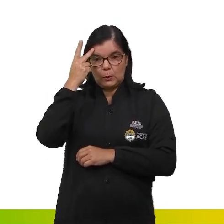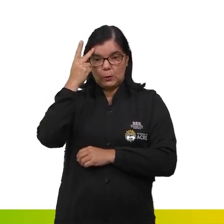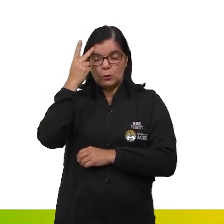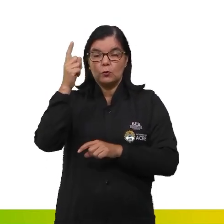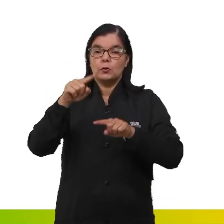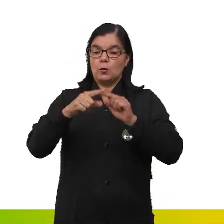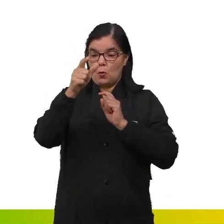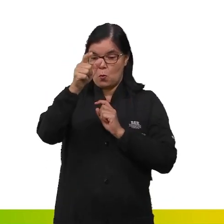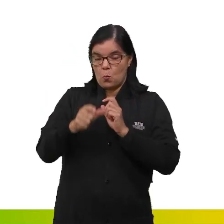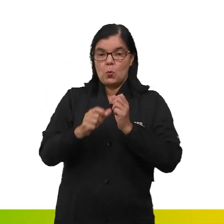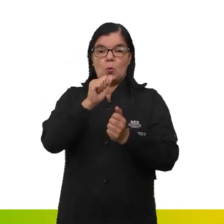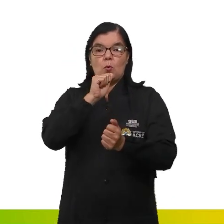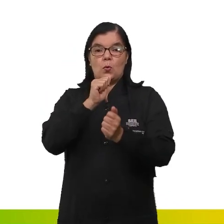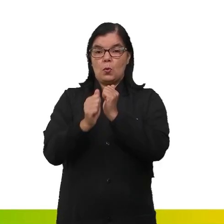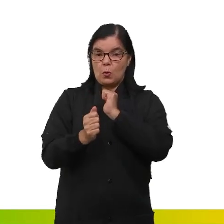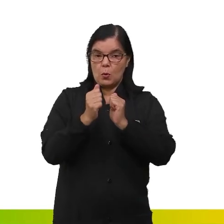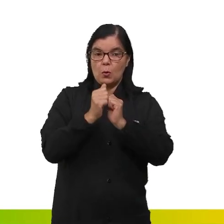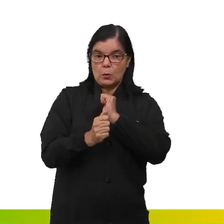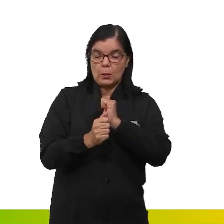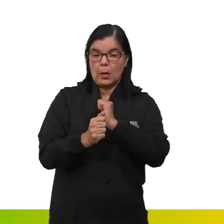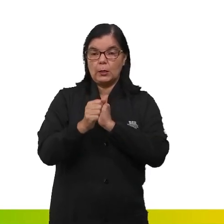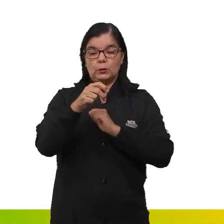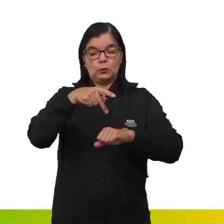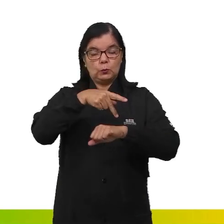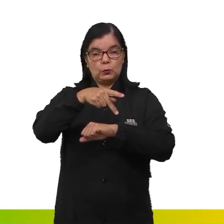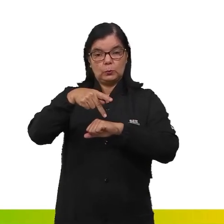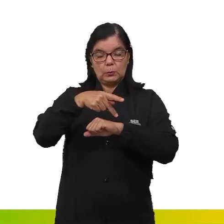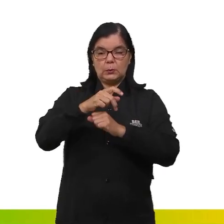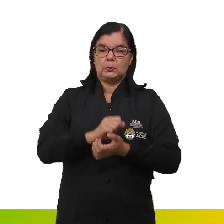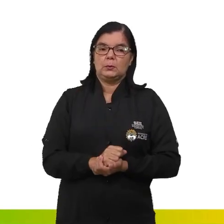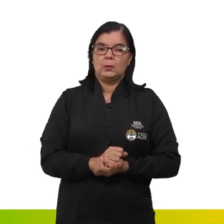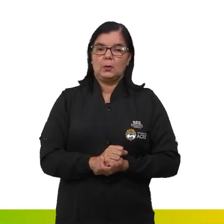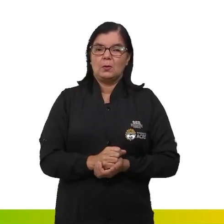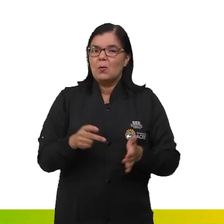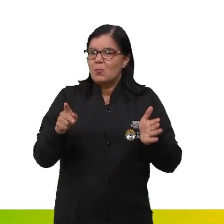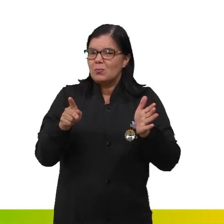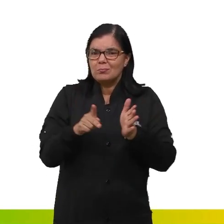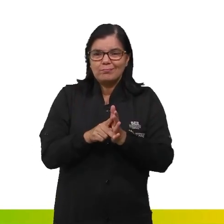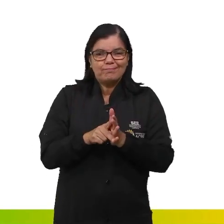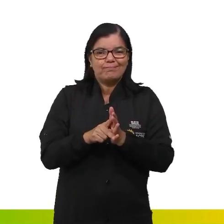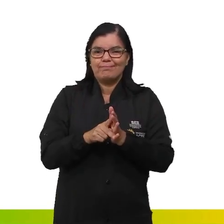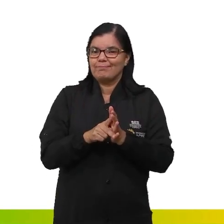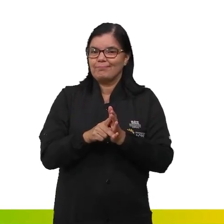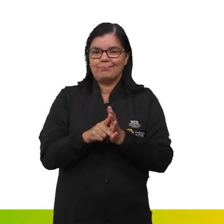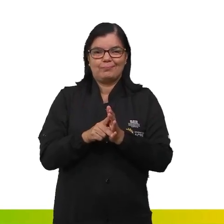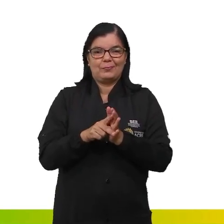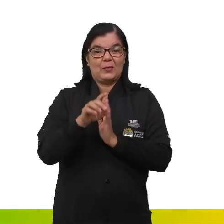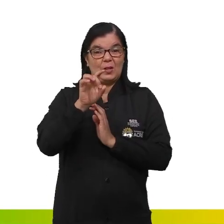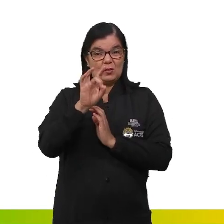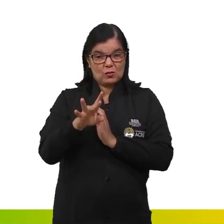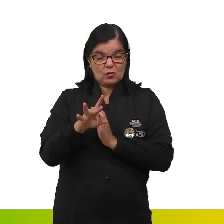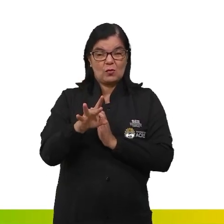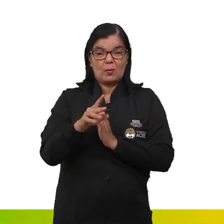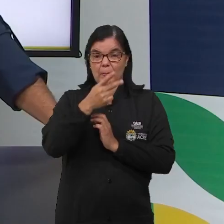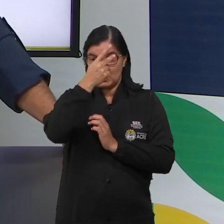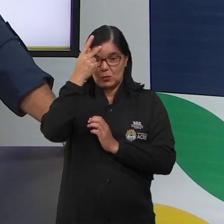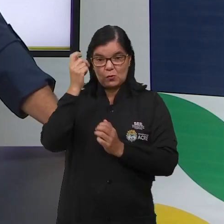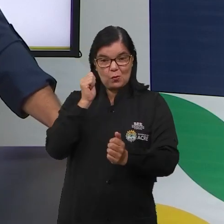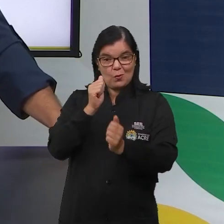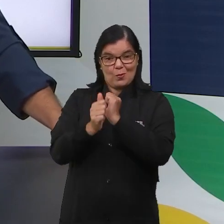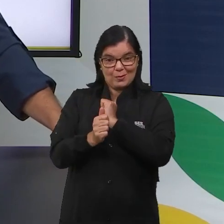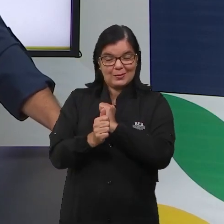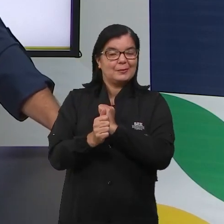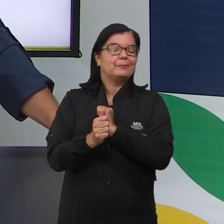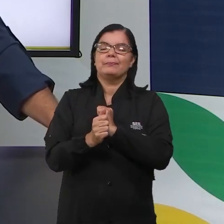entre atletas de suas respectivas nacionalidades. Exclusivamente, só atletas. O